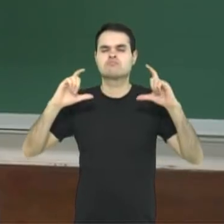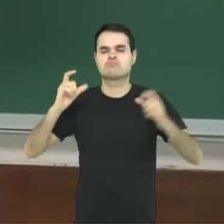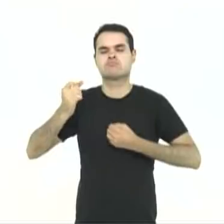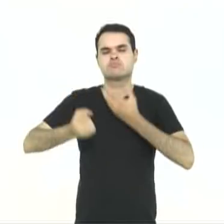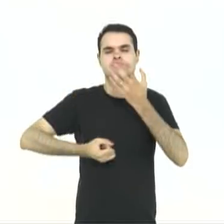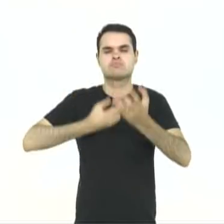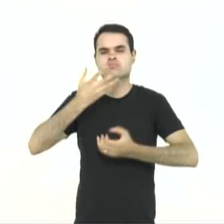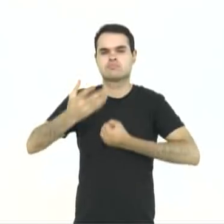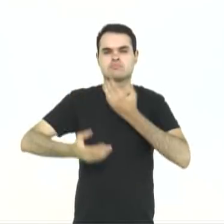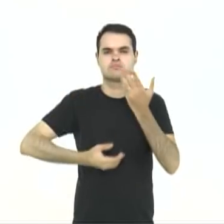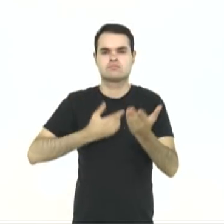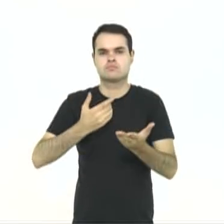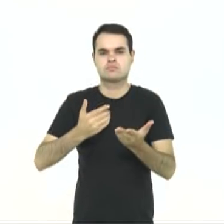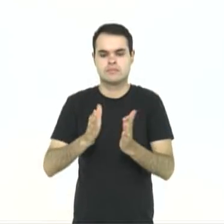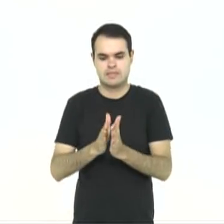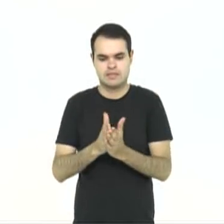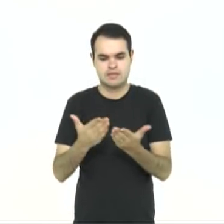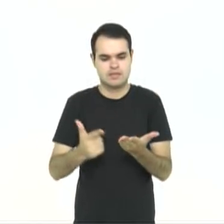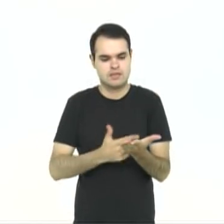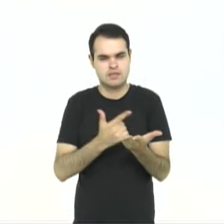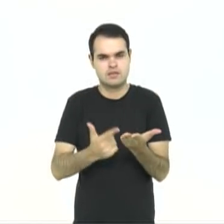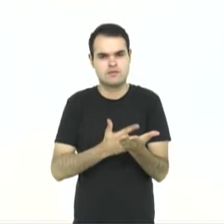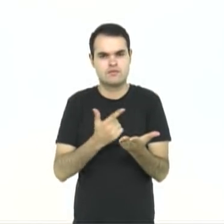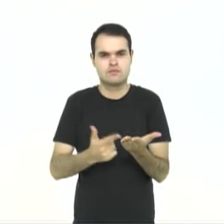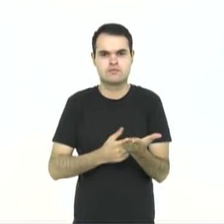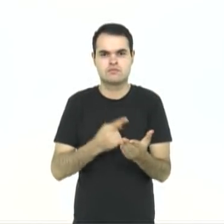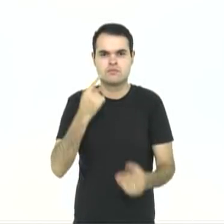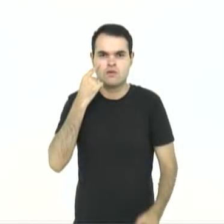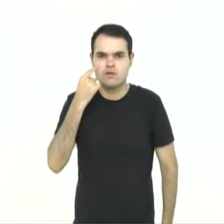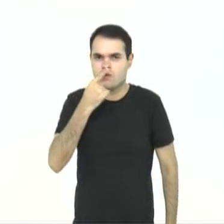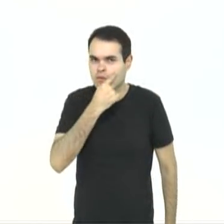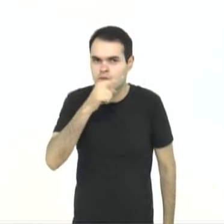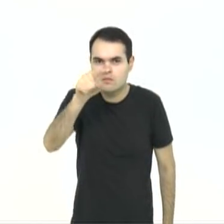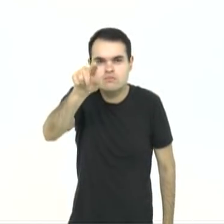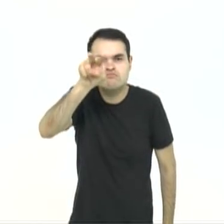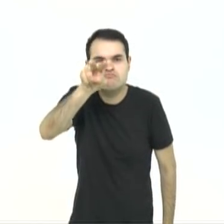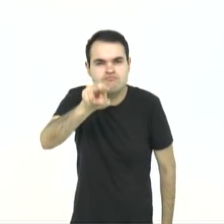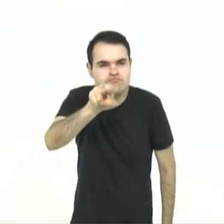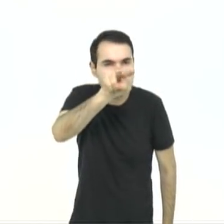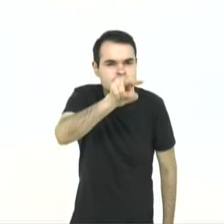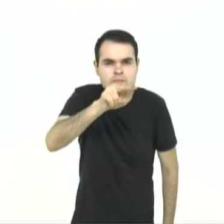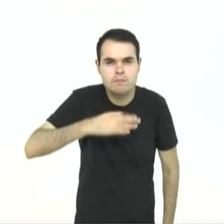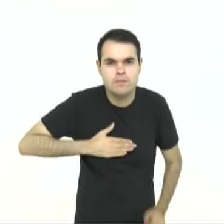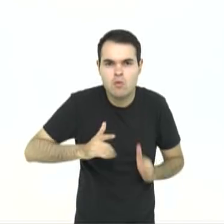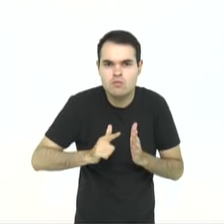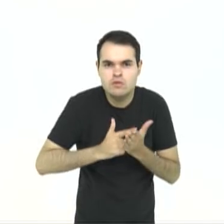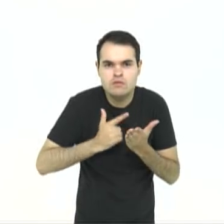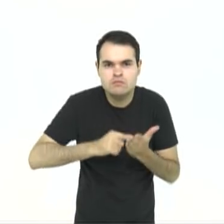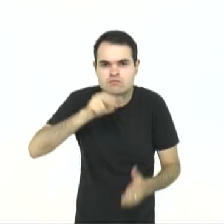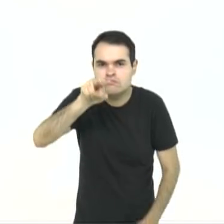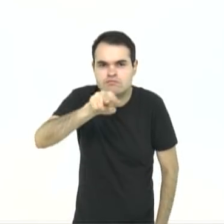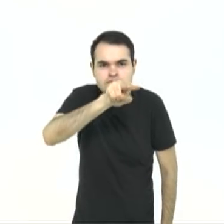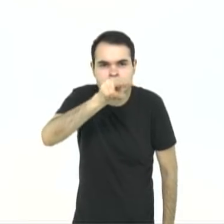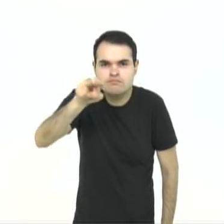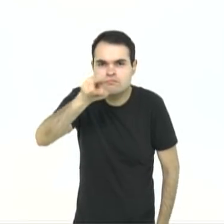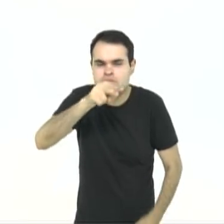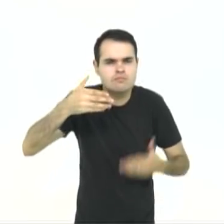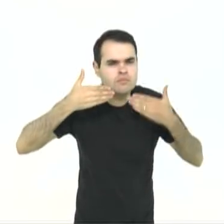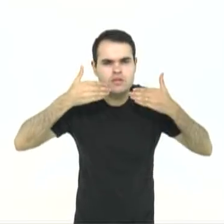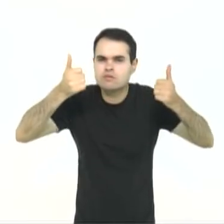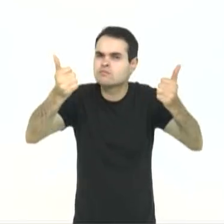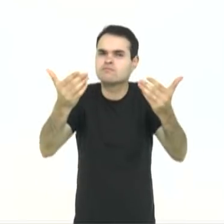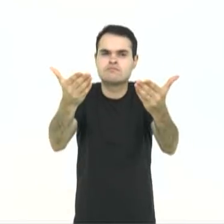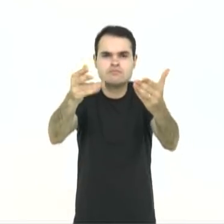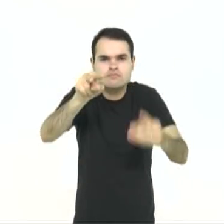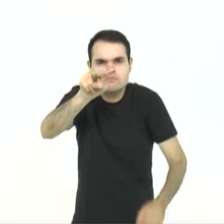trouxe para vocês Livros e Flores. Teus olhos são meus livros, que livro há aí melhor? Em que melhor